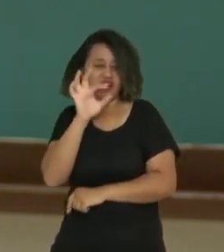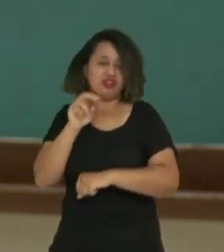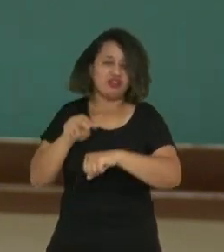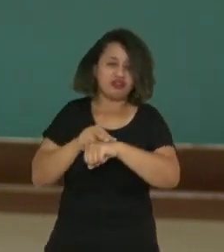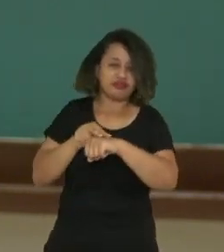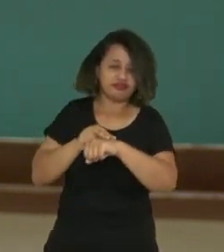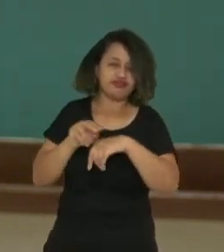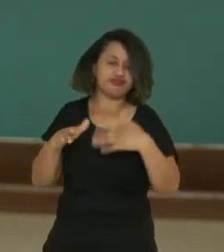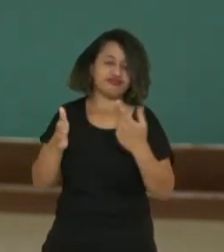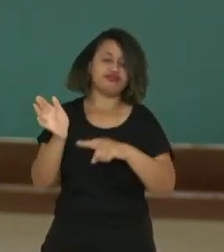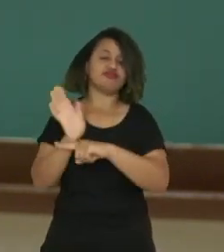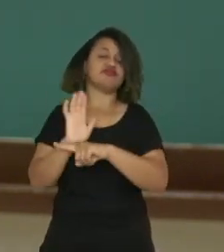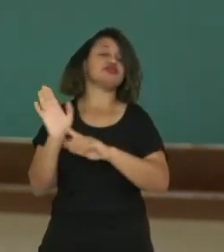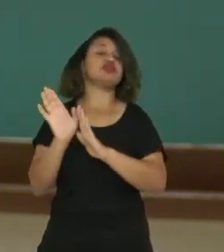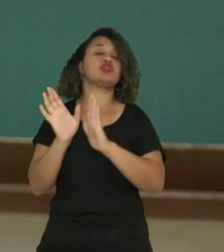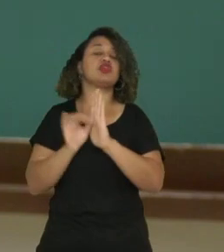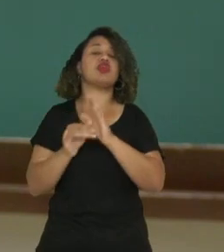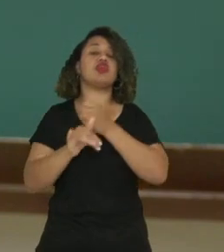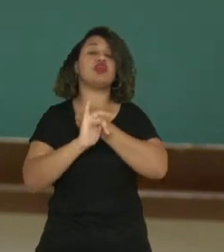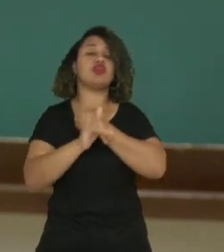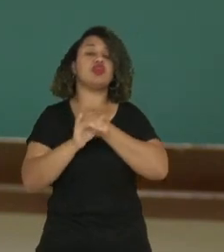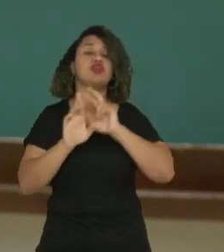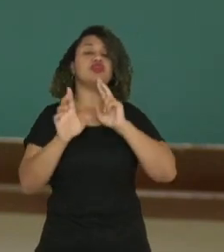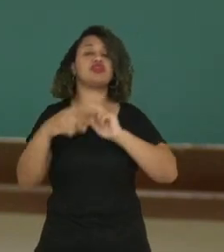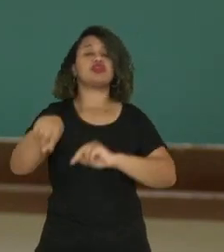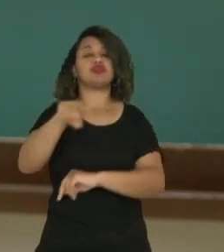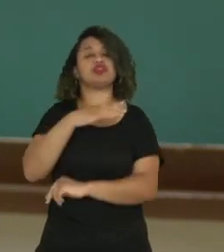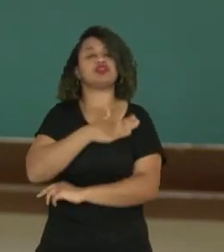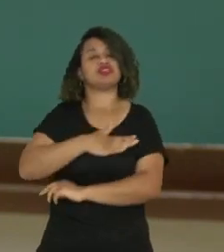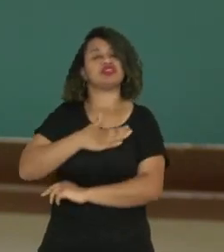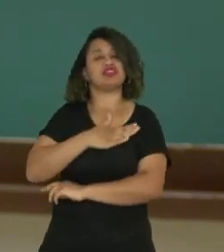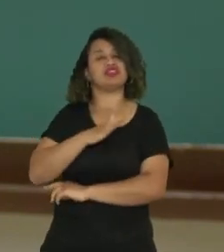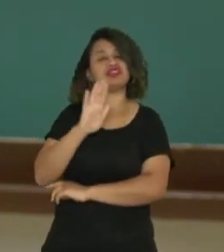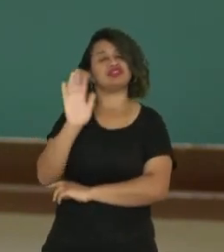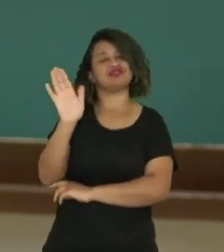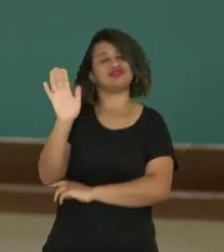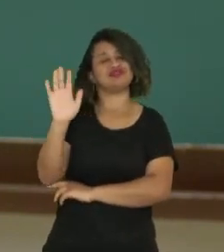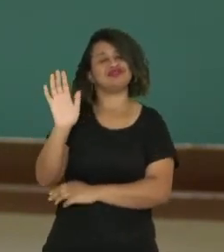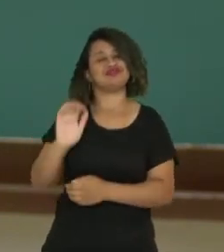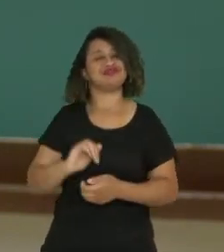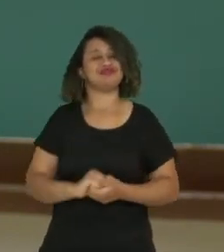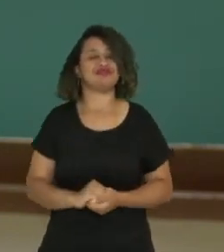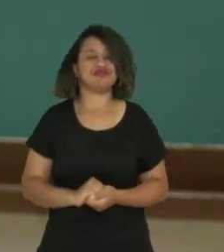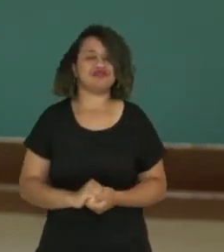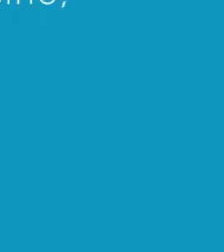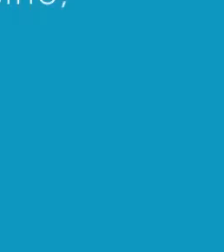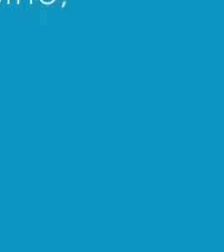Neste vídeo, falamos sobre crônica. Espero que vocês tenham gostado e até breve.